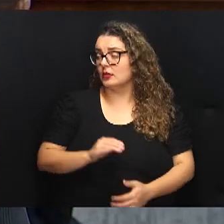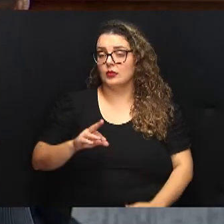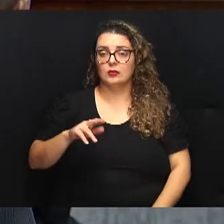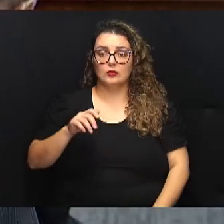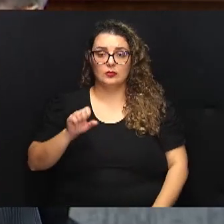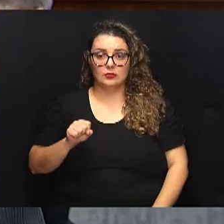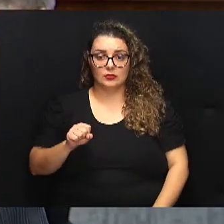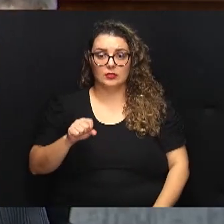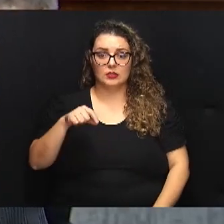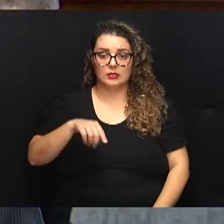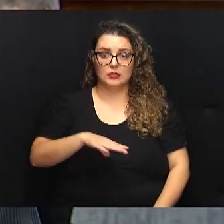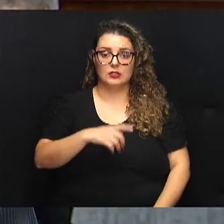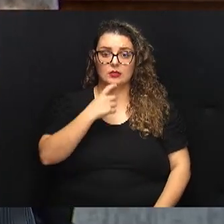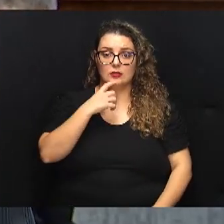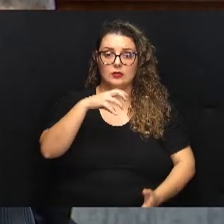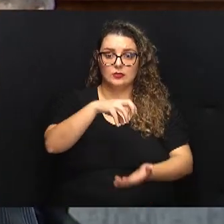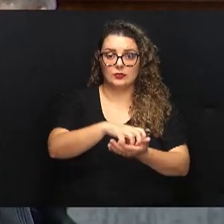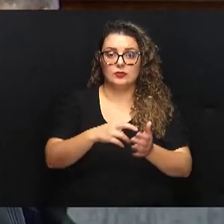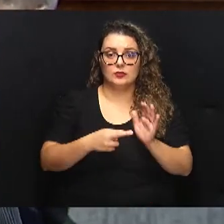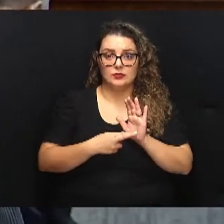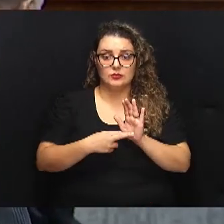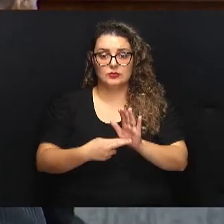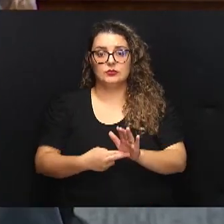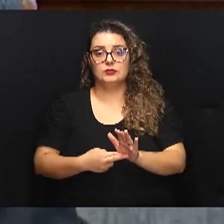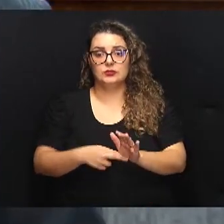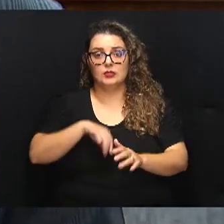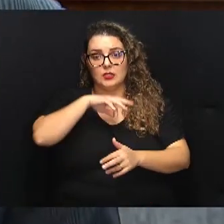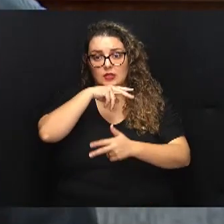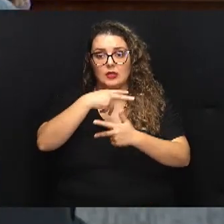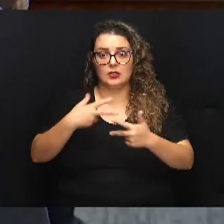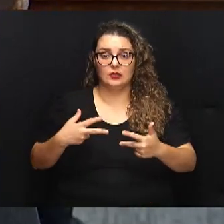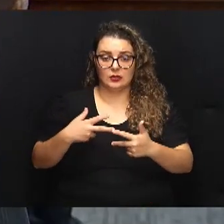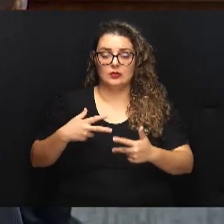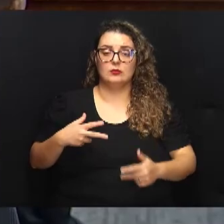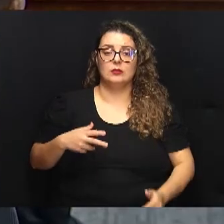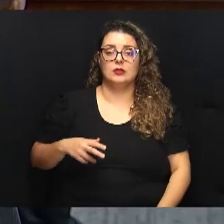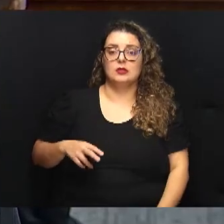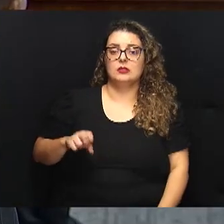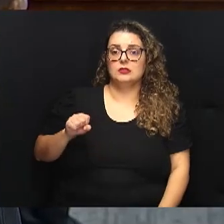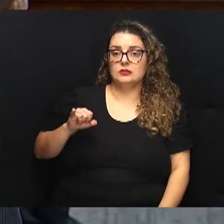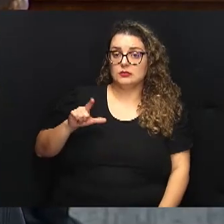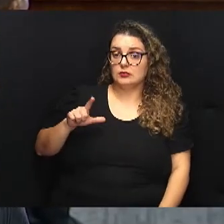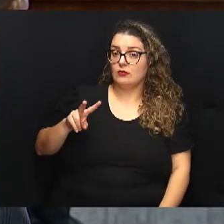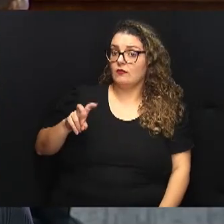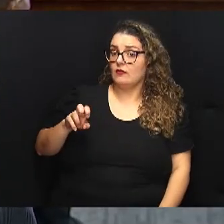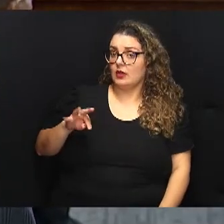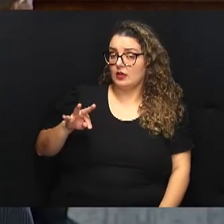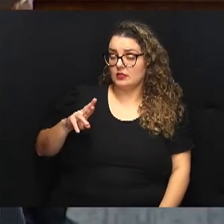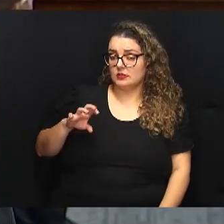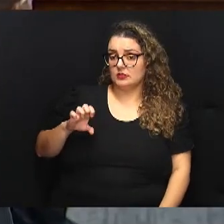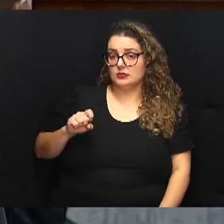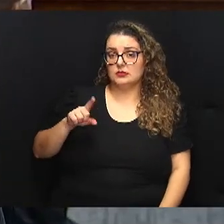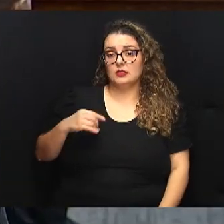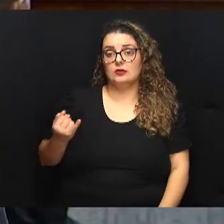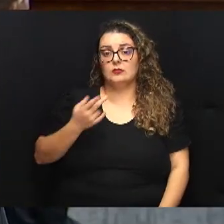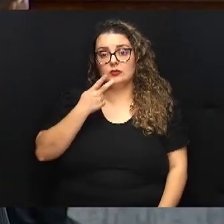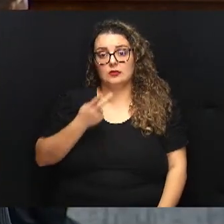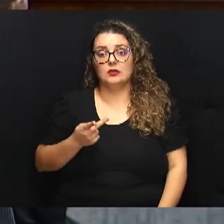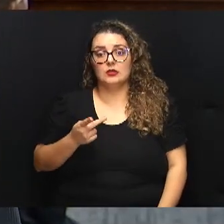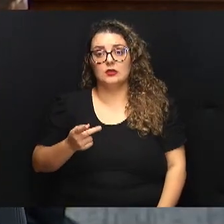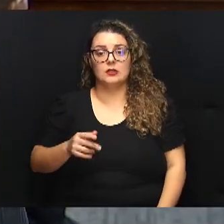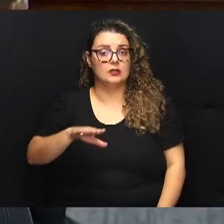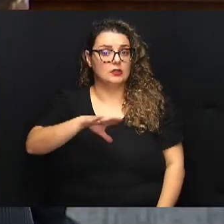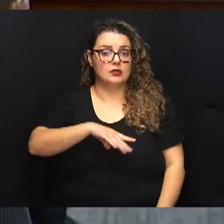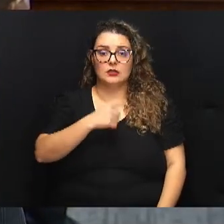CRAS é um centro de referência, de resgate de animais silvestres. E é importante ressaltar que Campinas ainda não